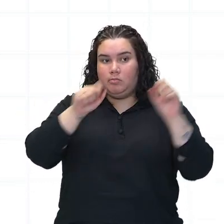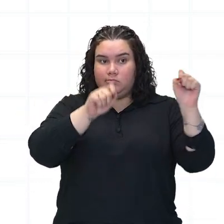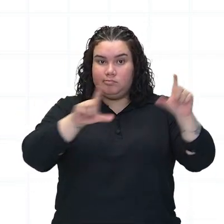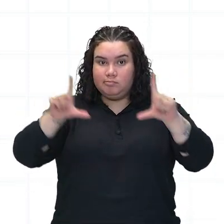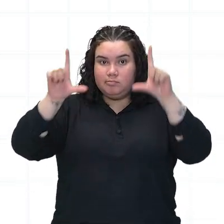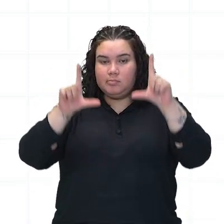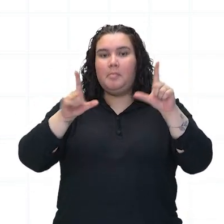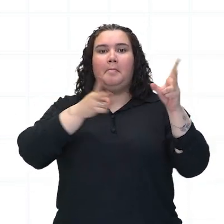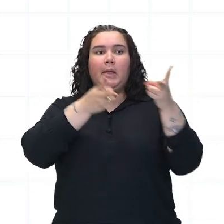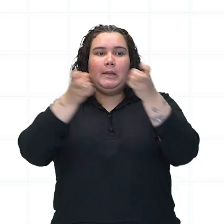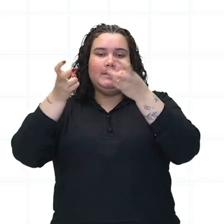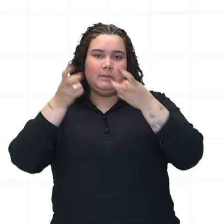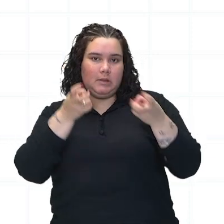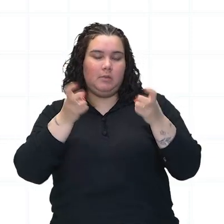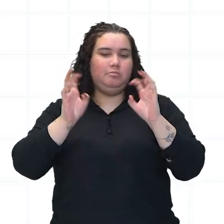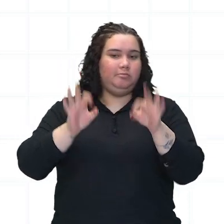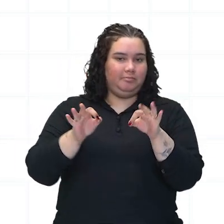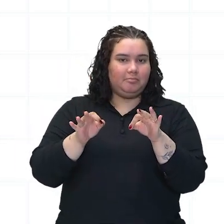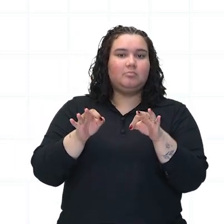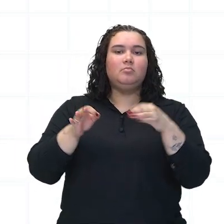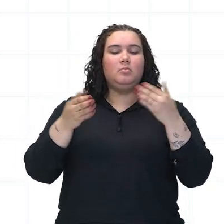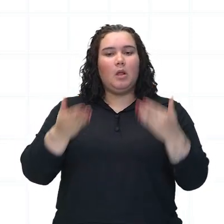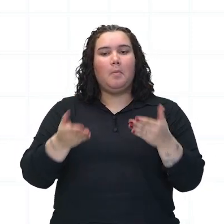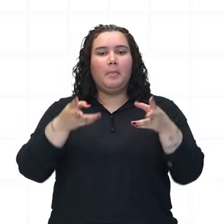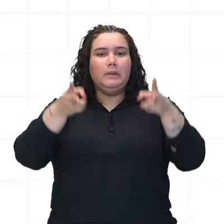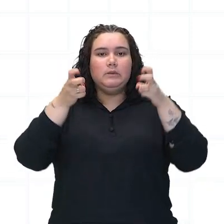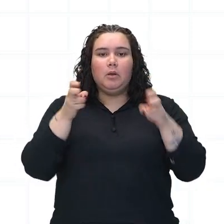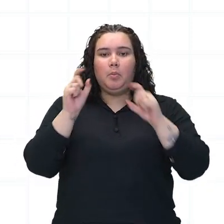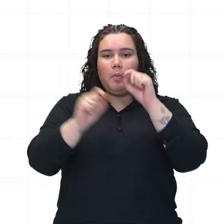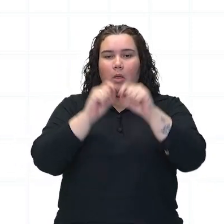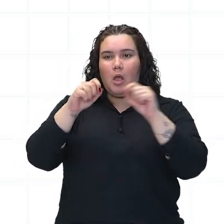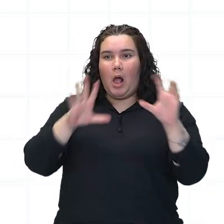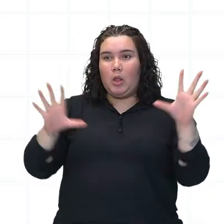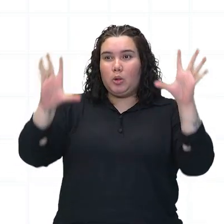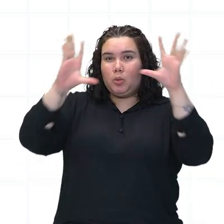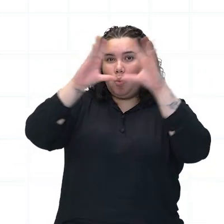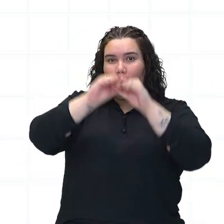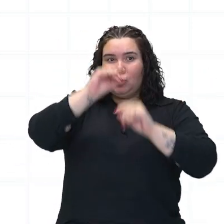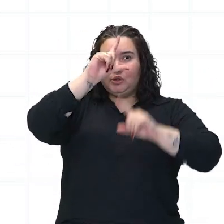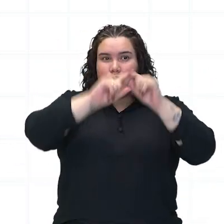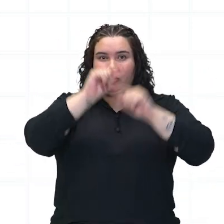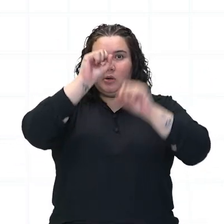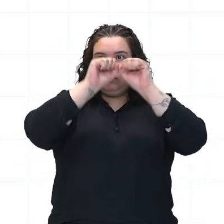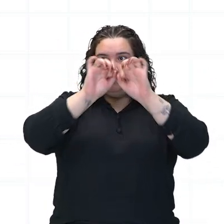Quando você olha para esse quadro, você fica imerso, certo? Então